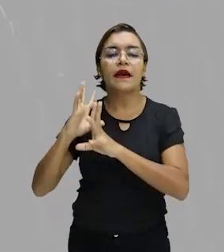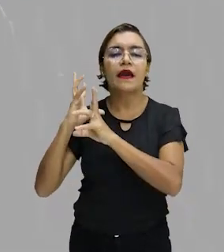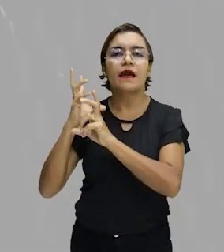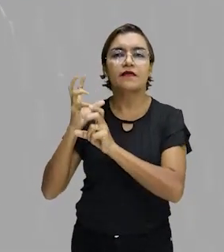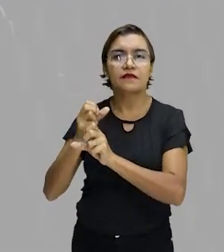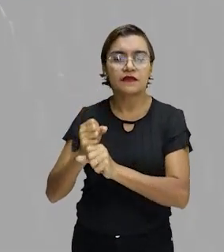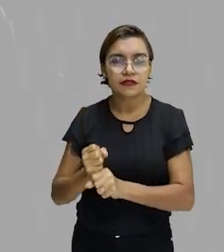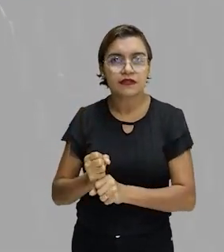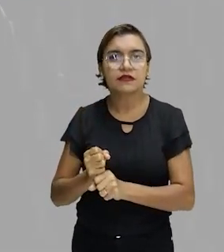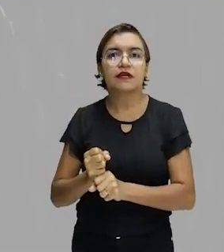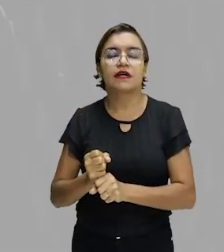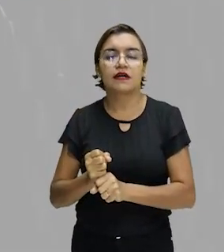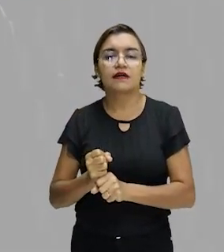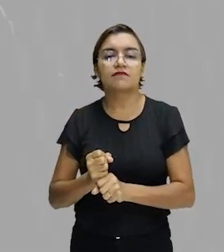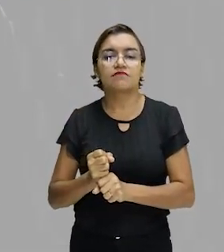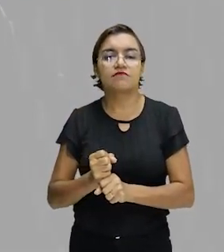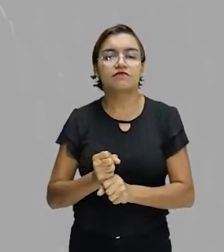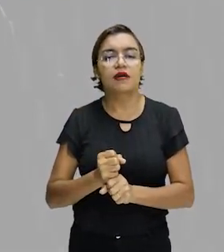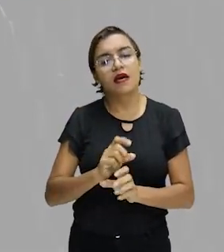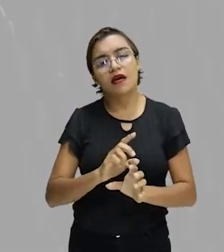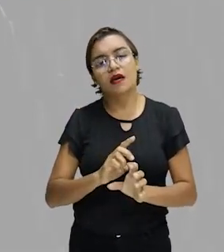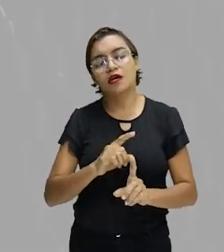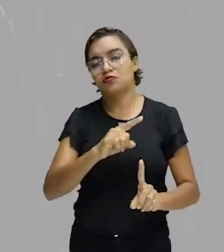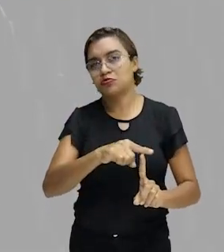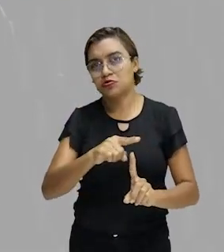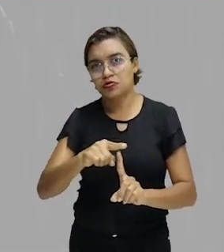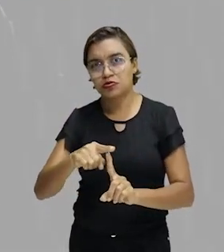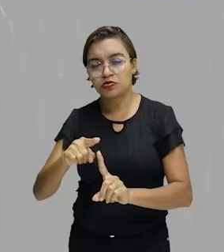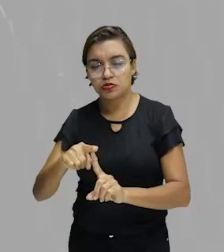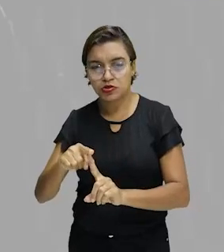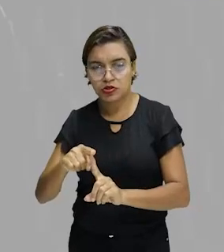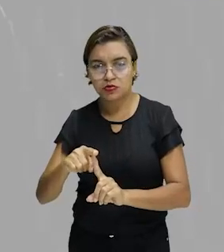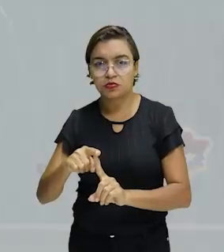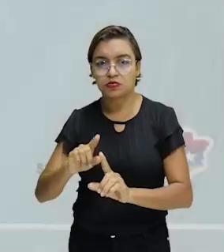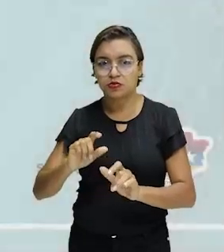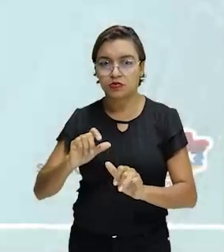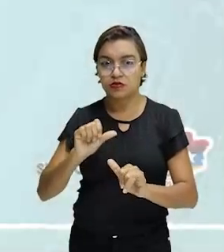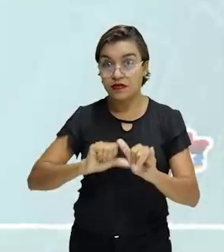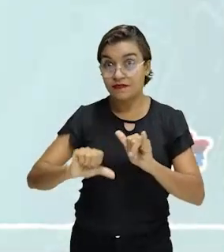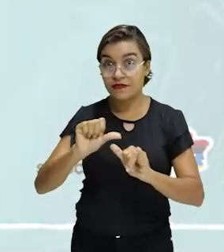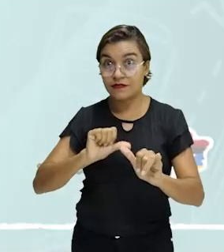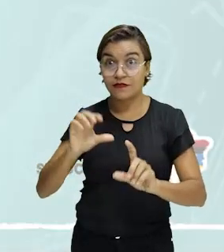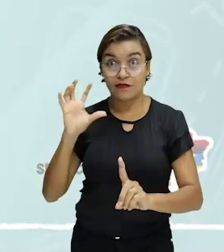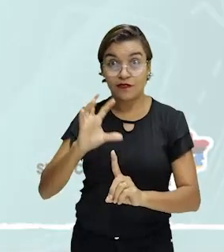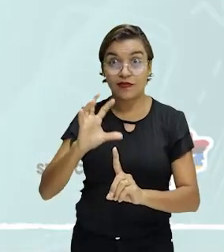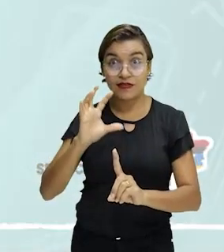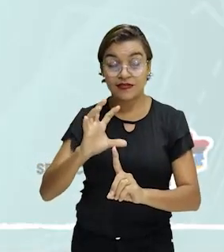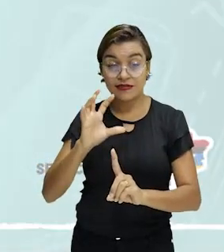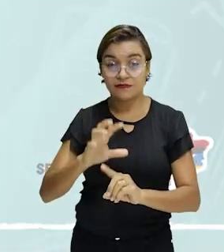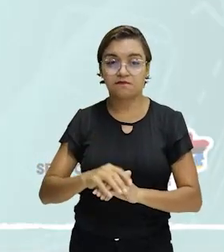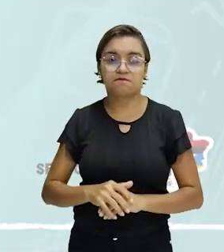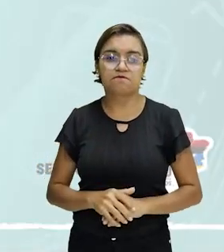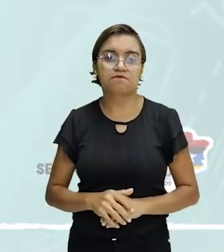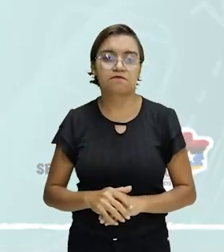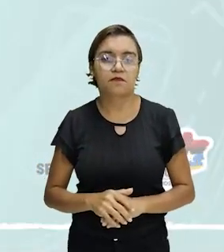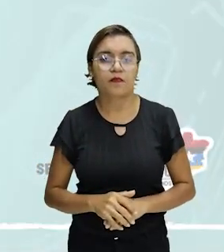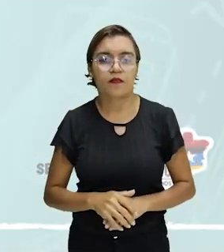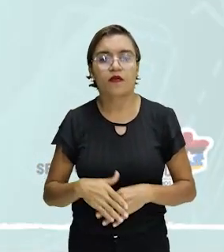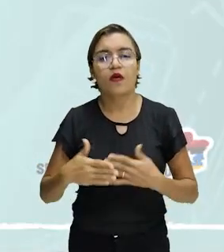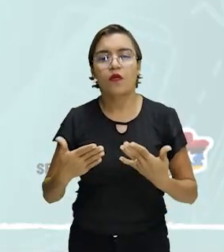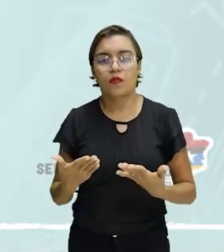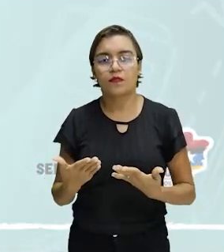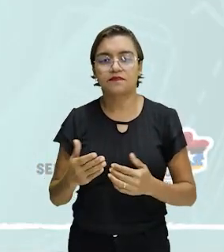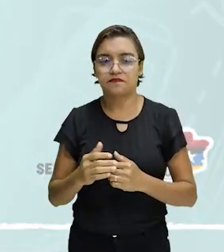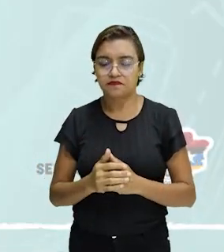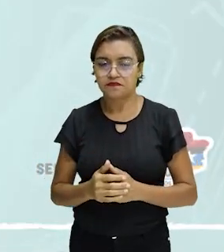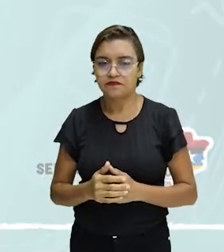os fatores que influenciam na velocidade das reações. Bom, quais são esses fatores? Vamos